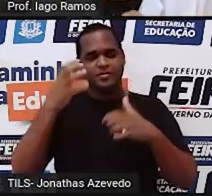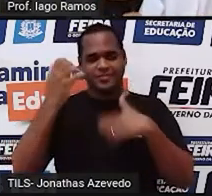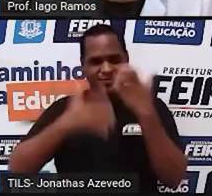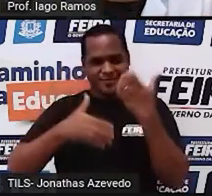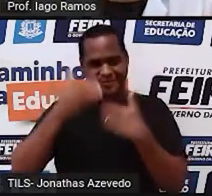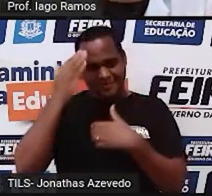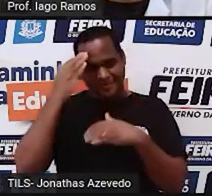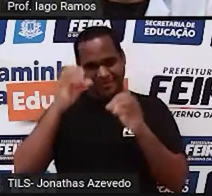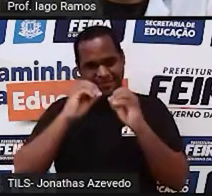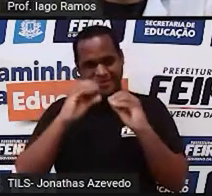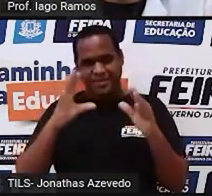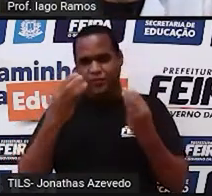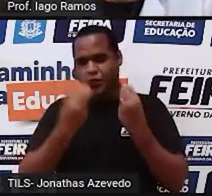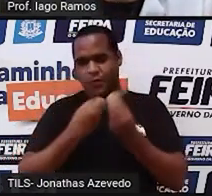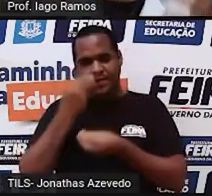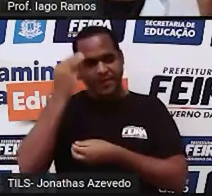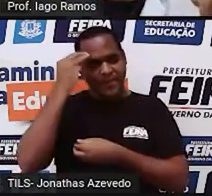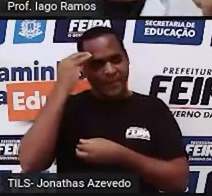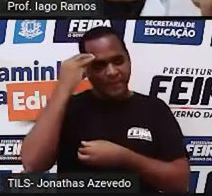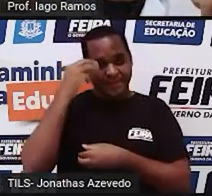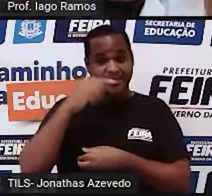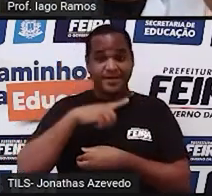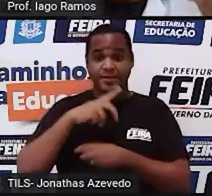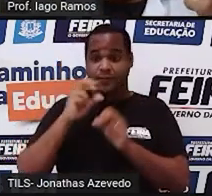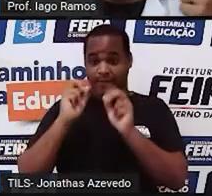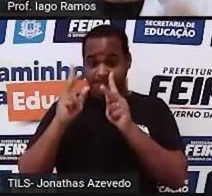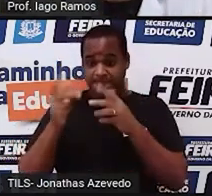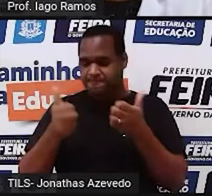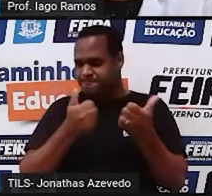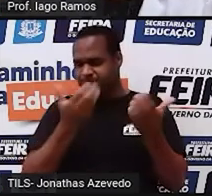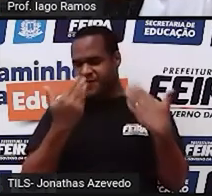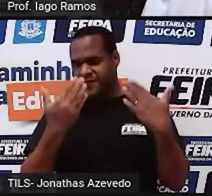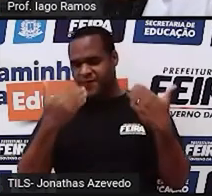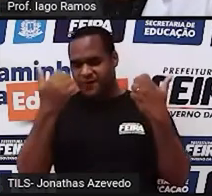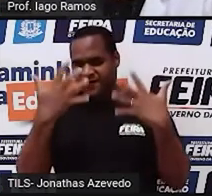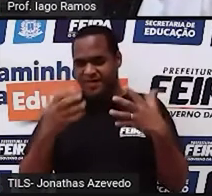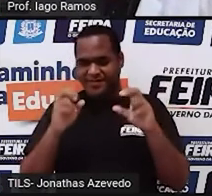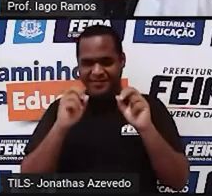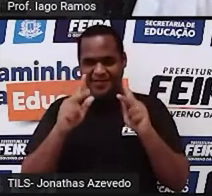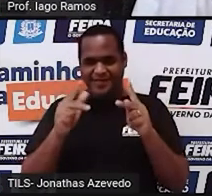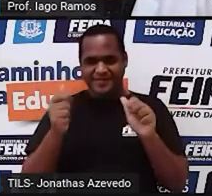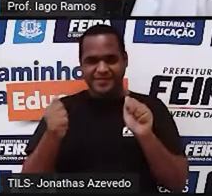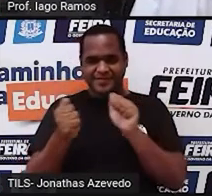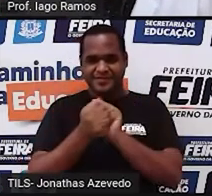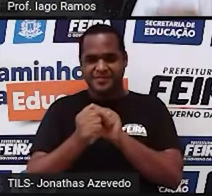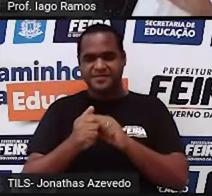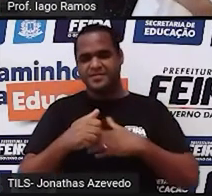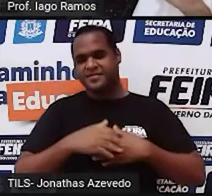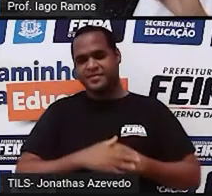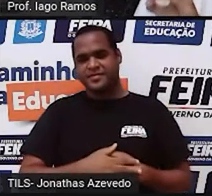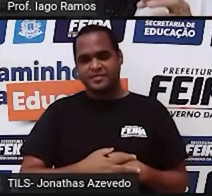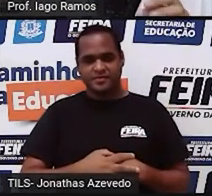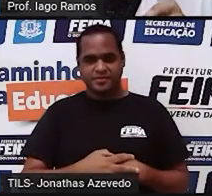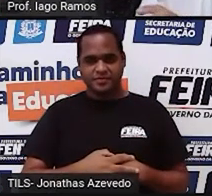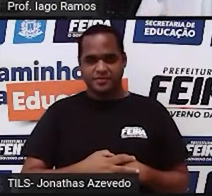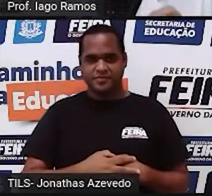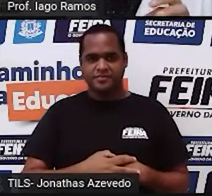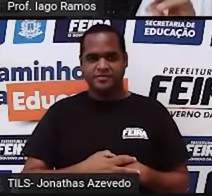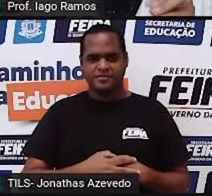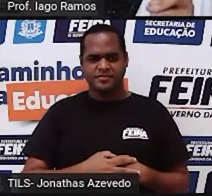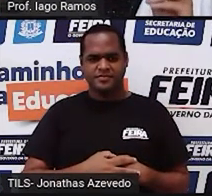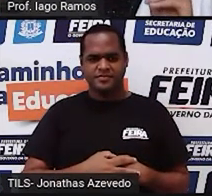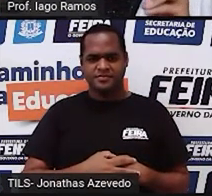esclareci Dinho aí na nossa memória Valeu vem Olha só vamos